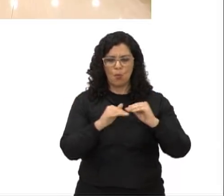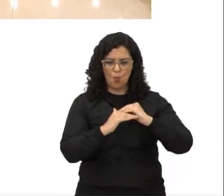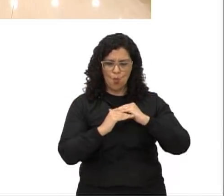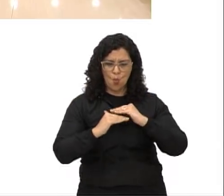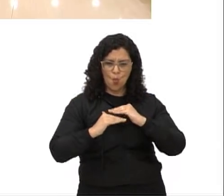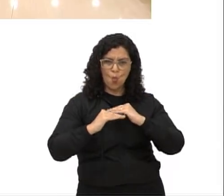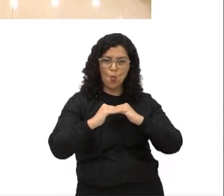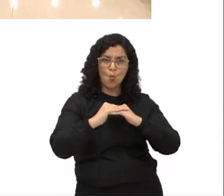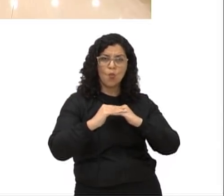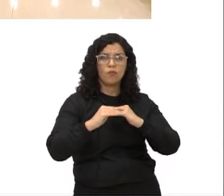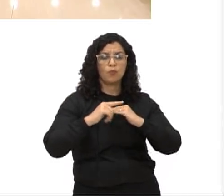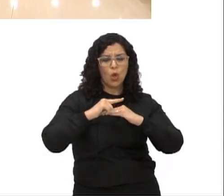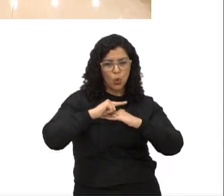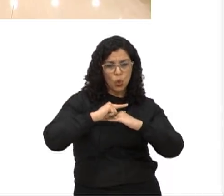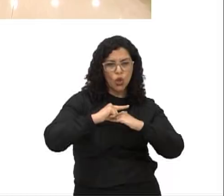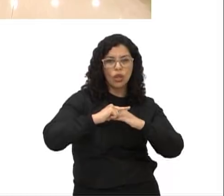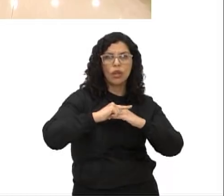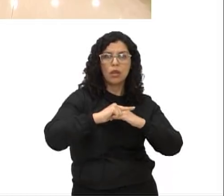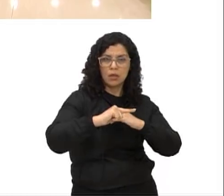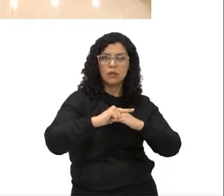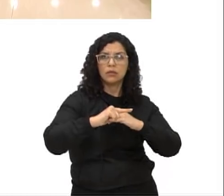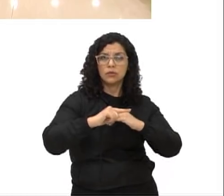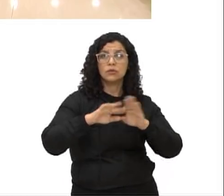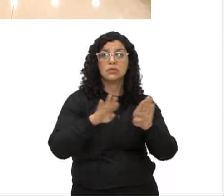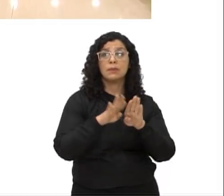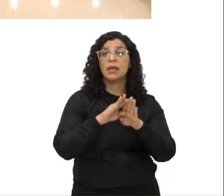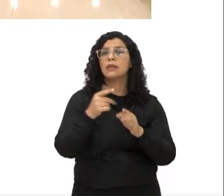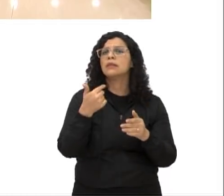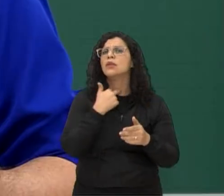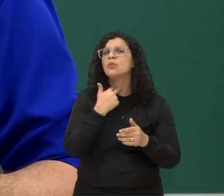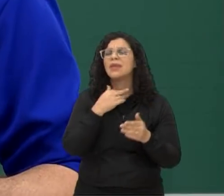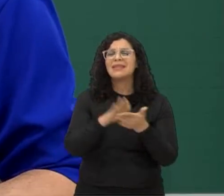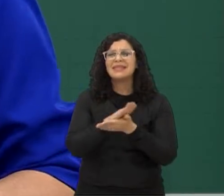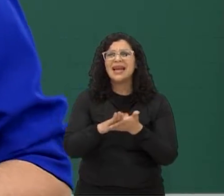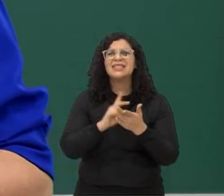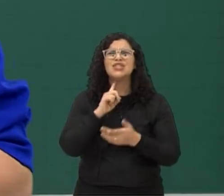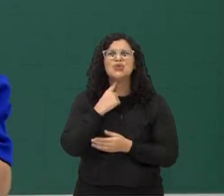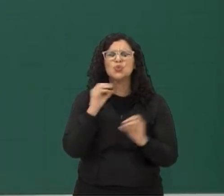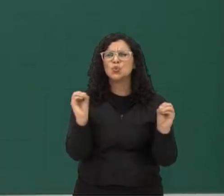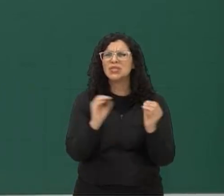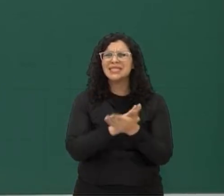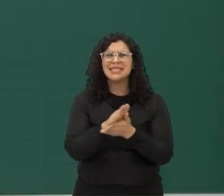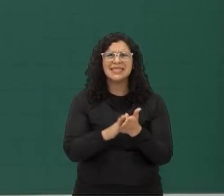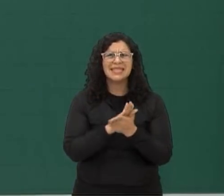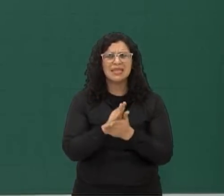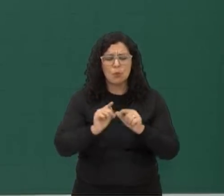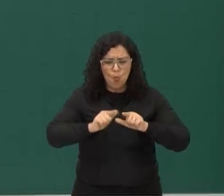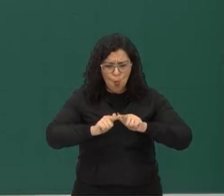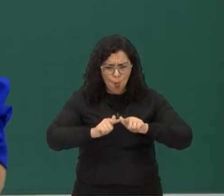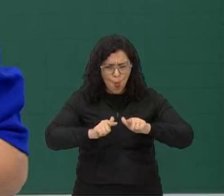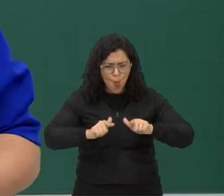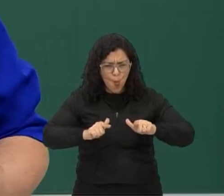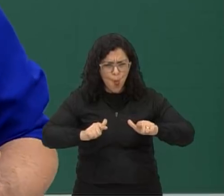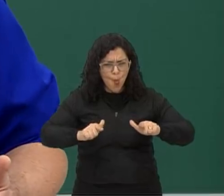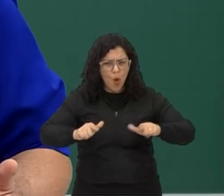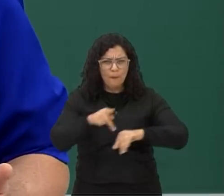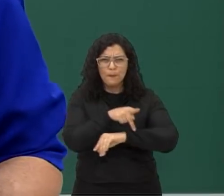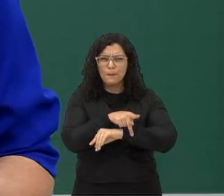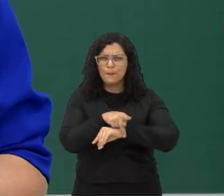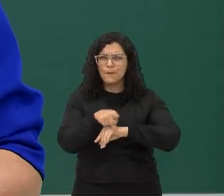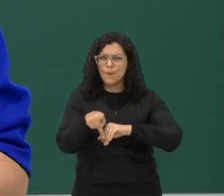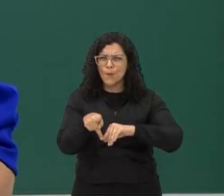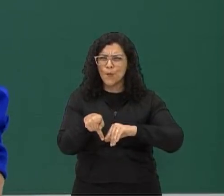plano, moderadamente liso e livre de detritos, livre de sujeira. Ele tem que estar bem